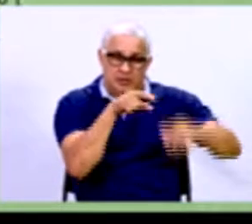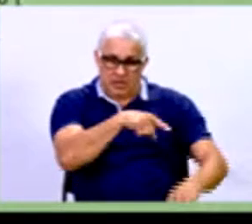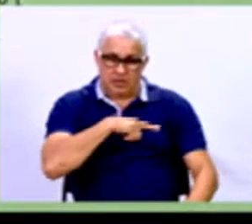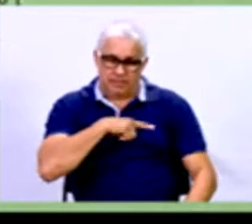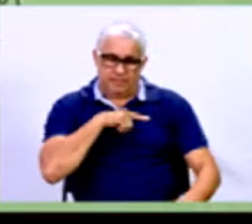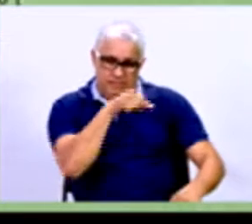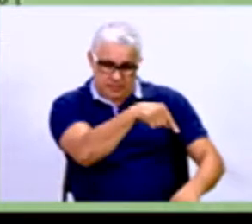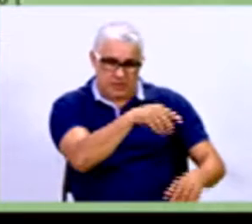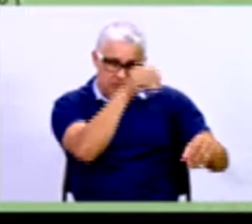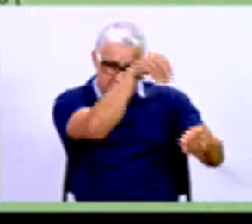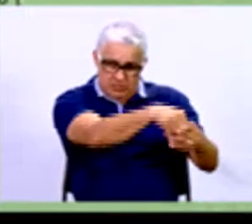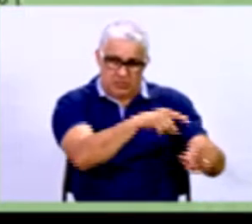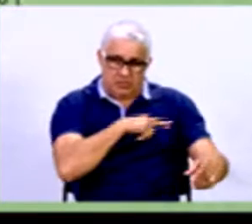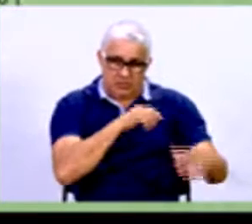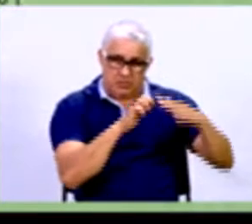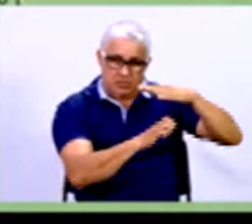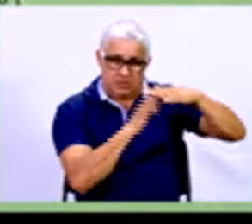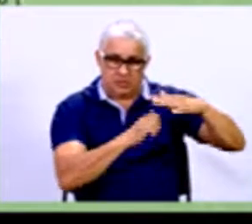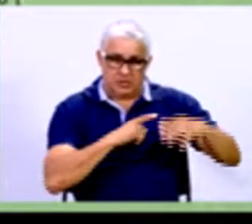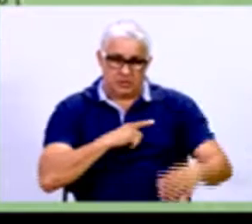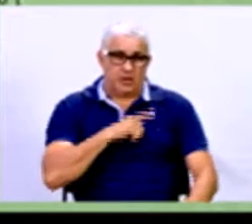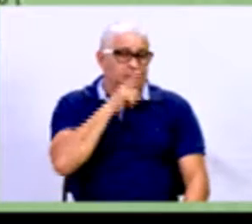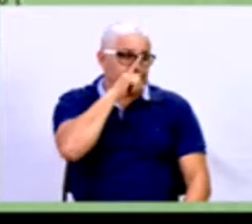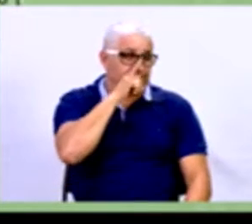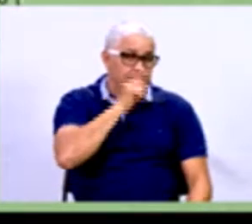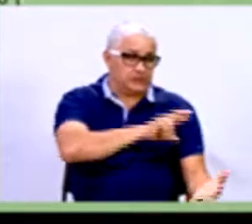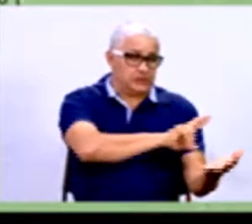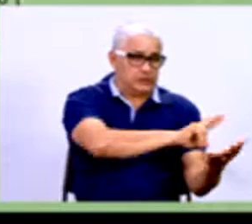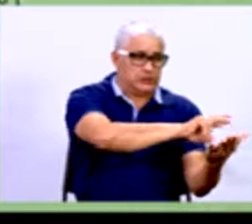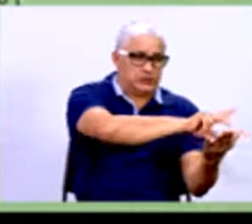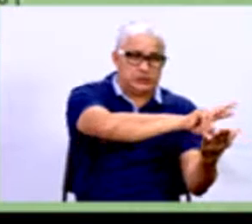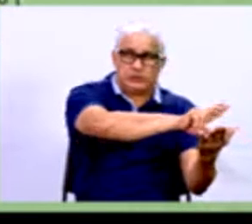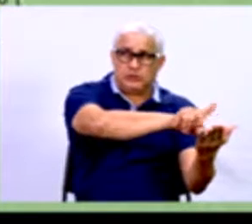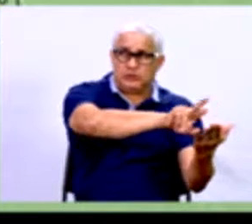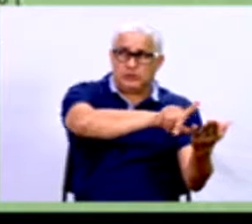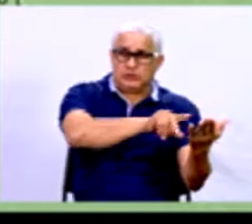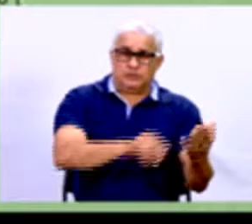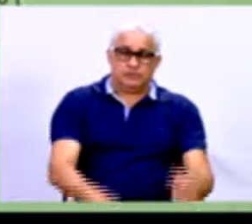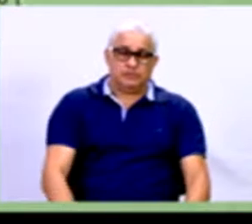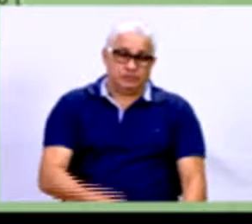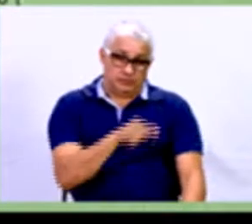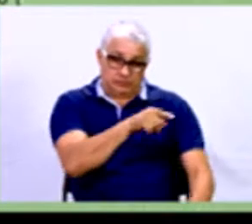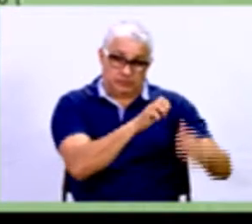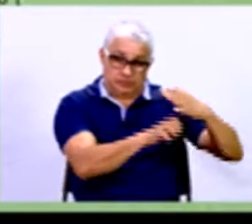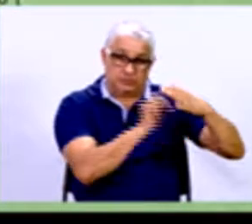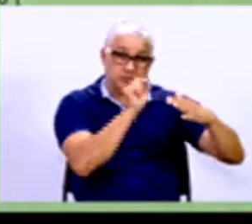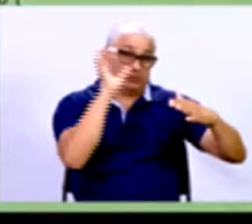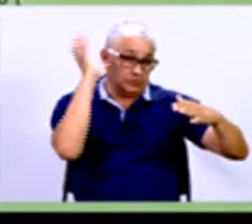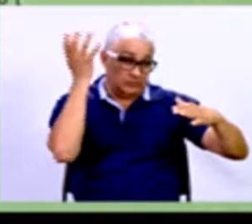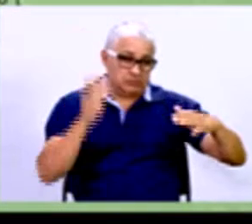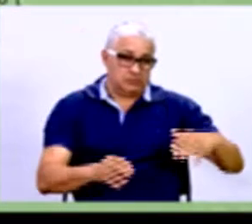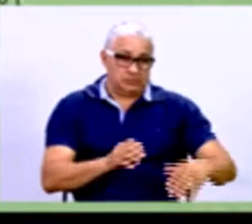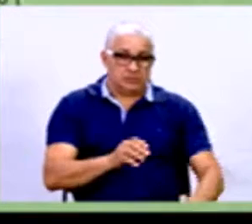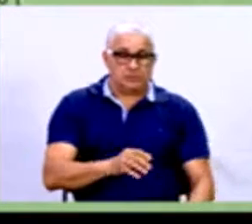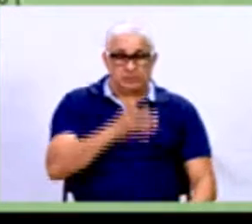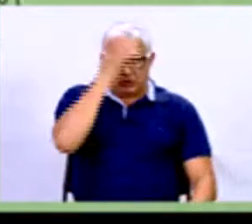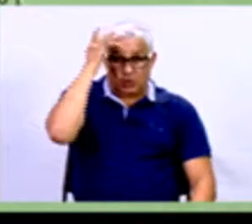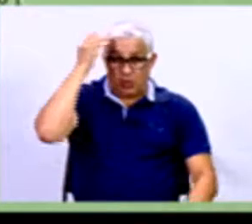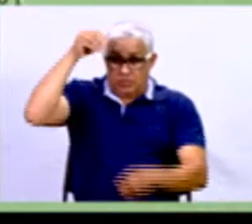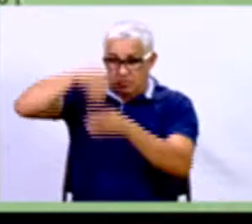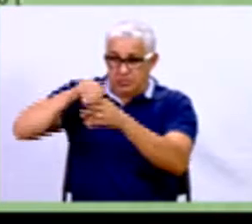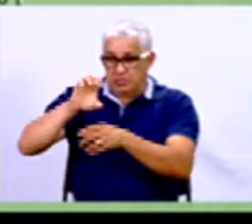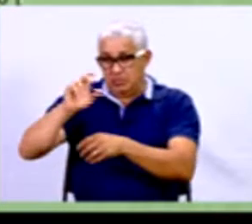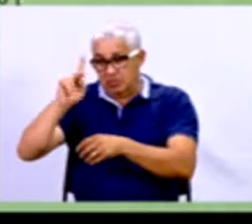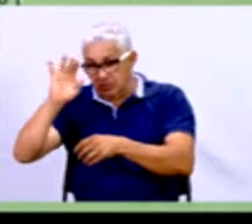série de riscos, né? E essa empresa, o que vai acontecer? Os cipeiros, como nós